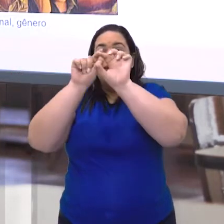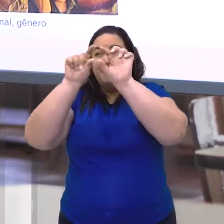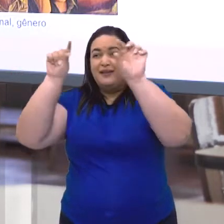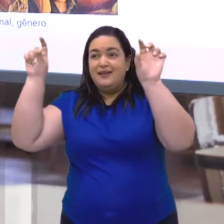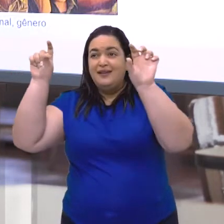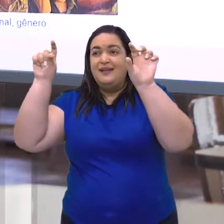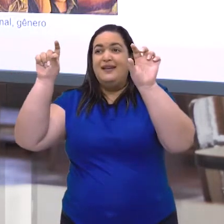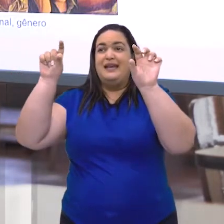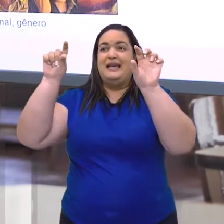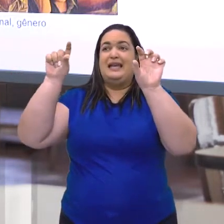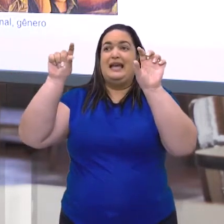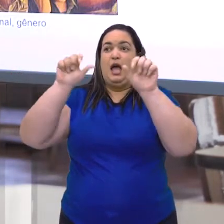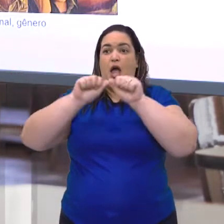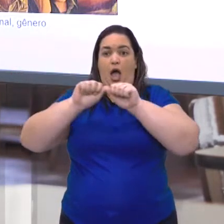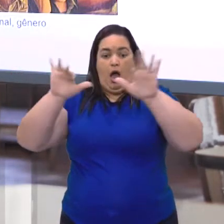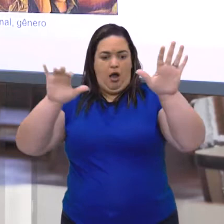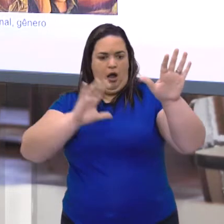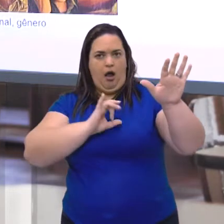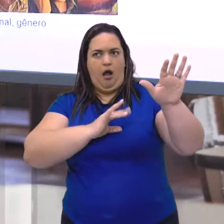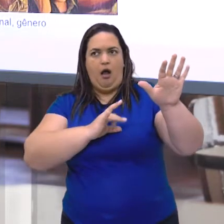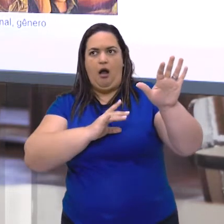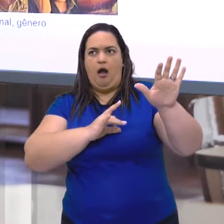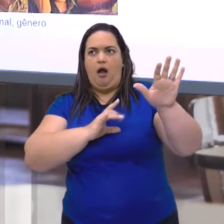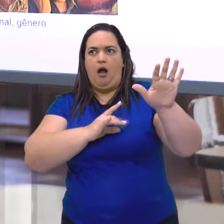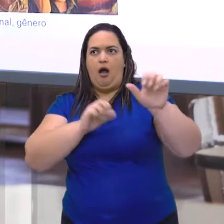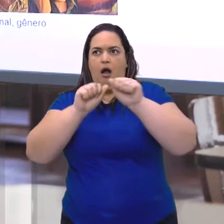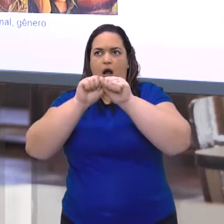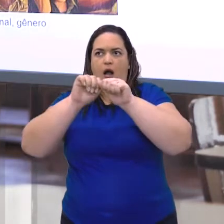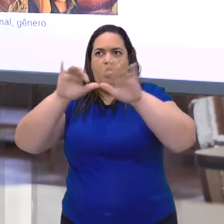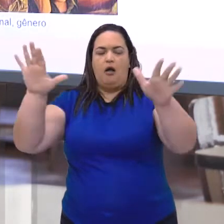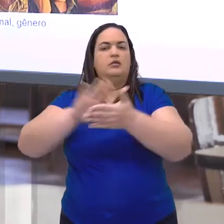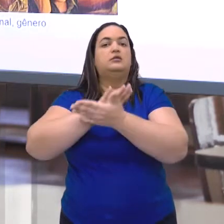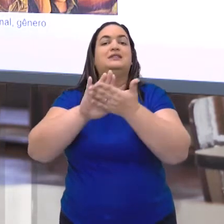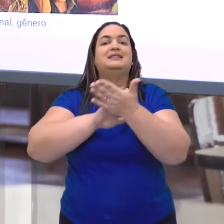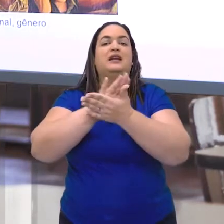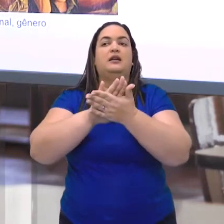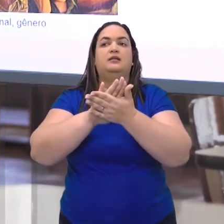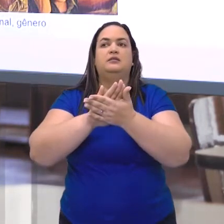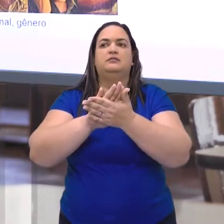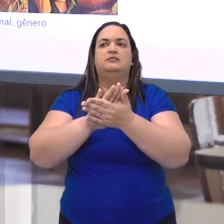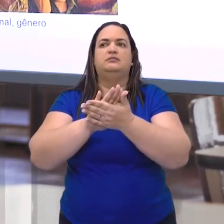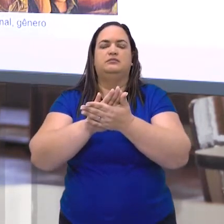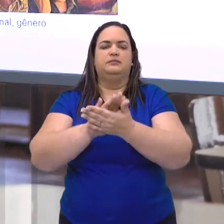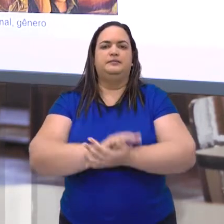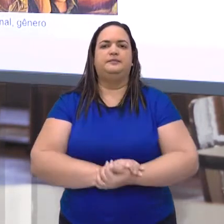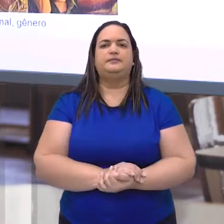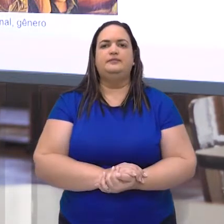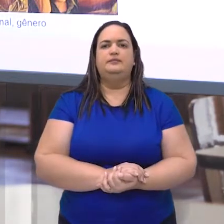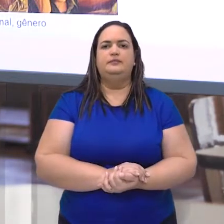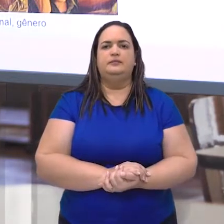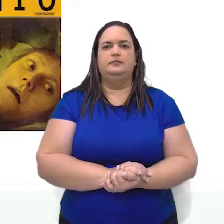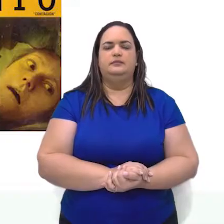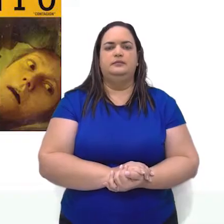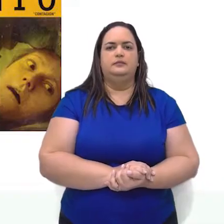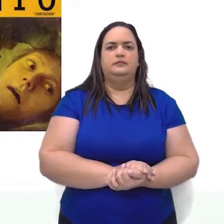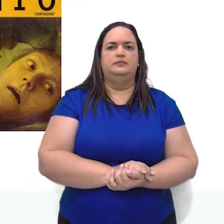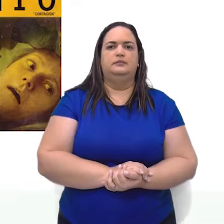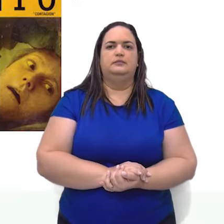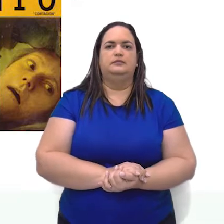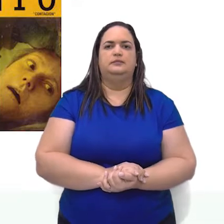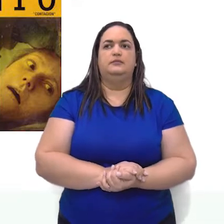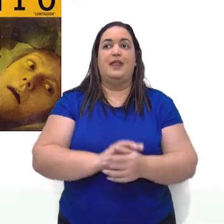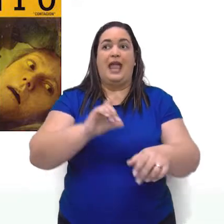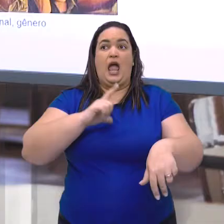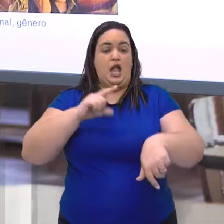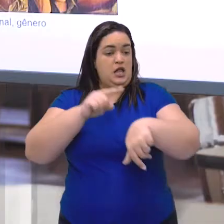cima dessas duas coisas aí, tá? Contágio, que é o nome do filme, e o subtítulo lá. Também temos a